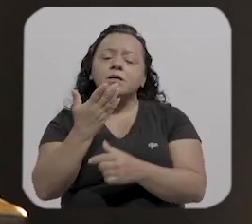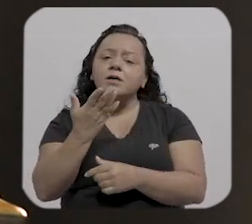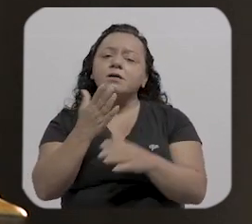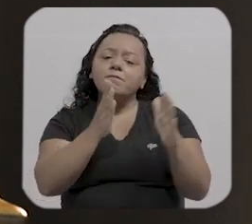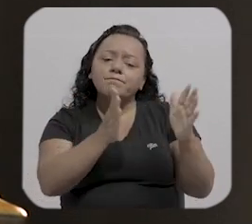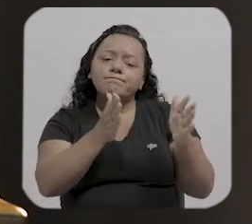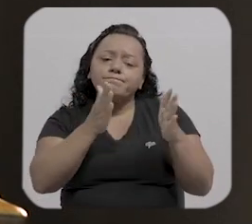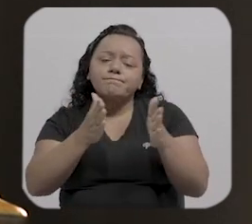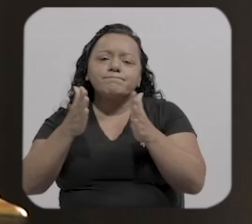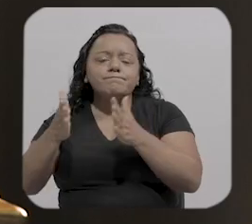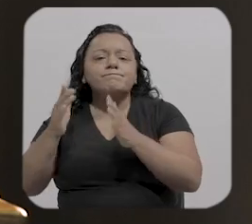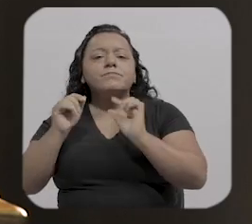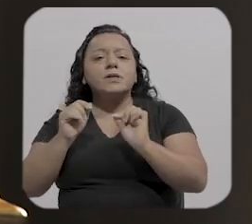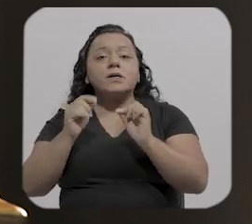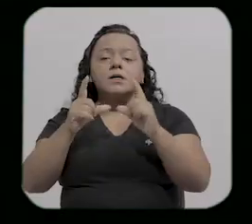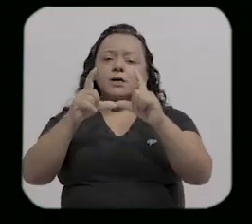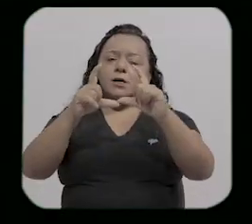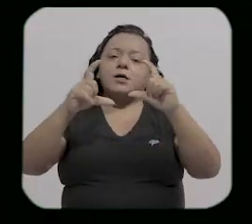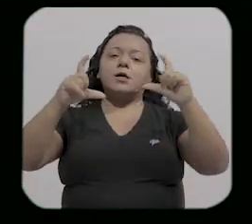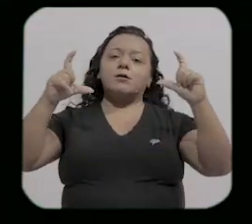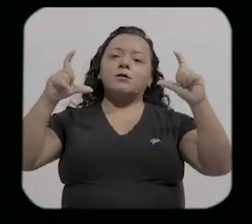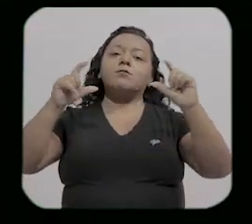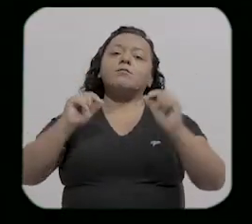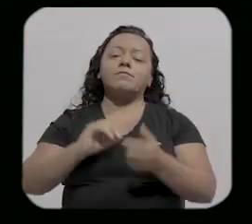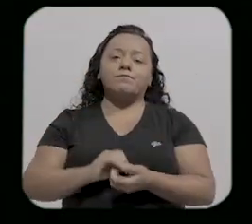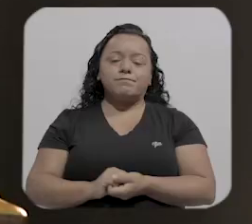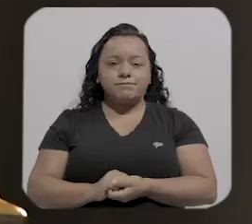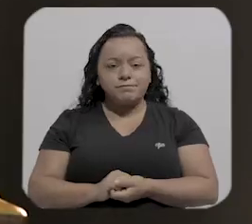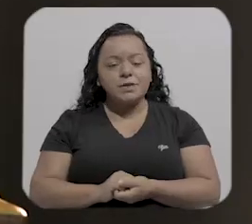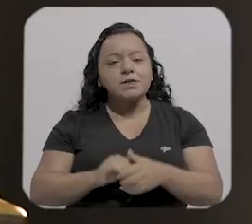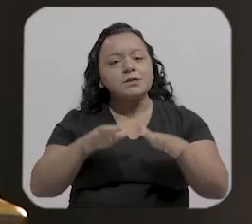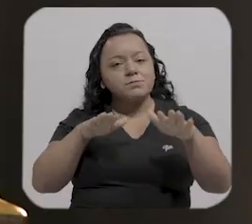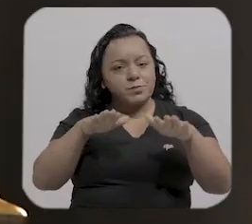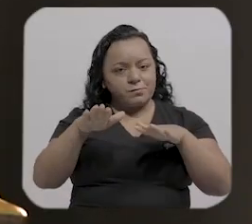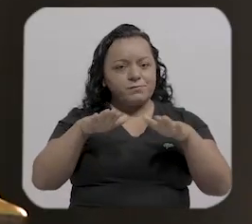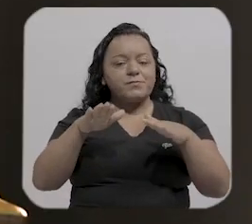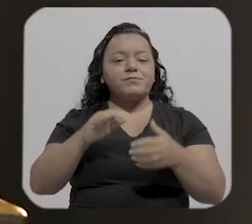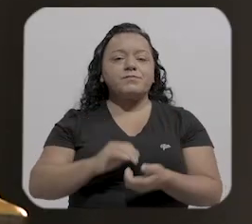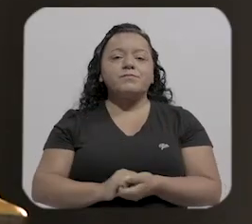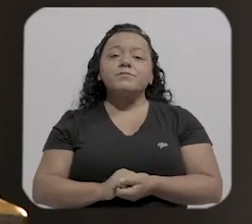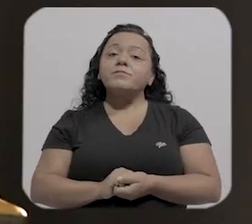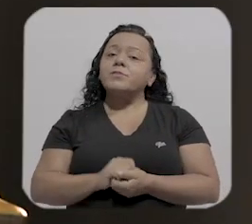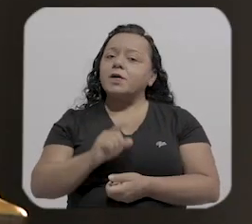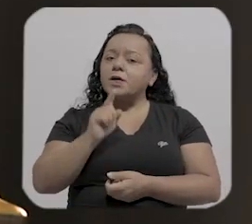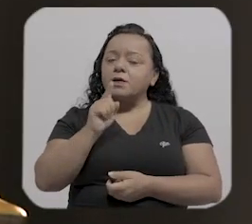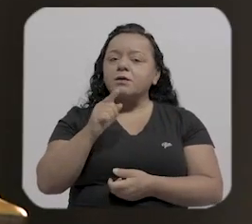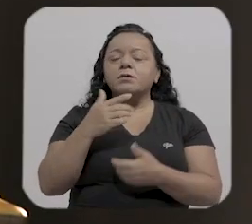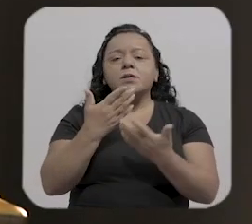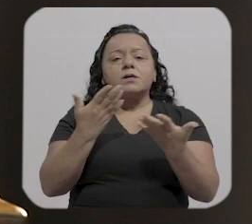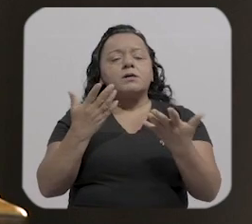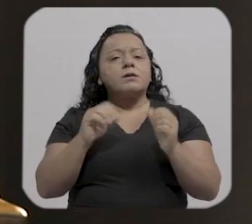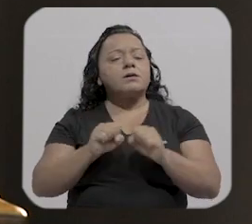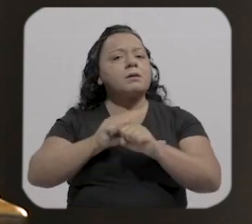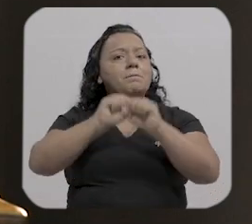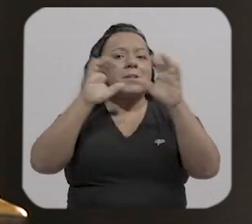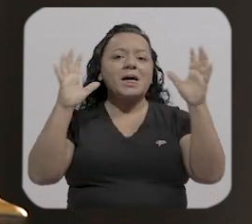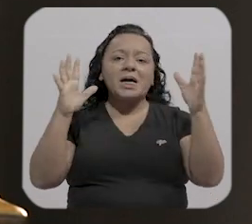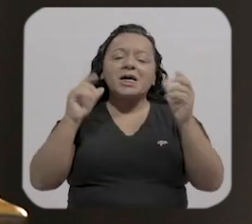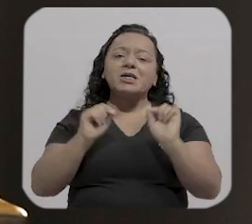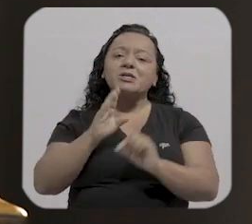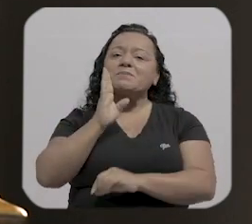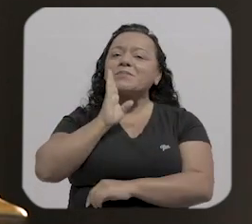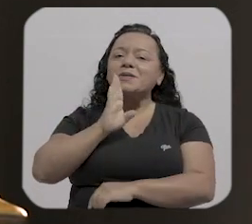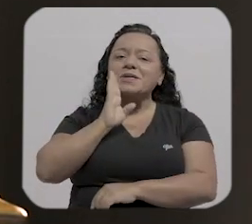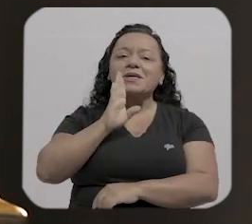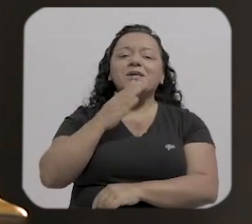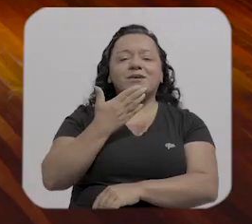mas... Não, isso é uma sequência fotográfica, isso é uma ilusão de ótica, esse movimento. Pô, cara, que mágico, que